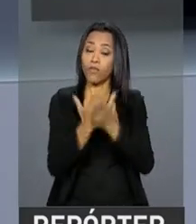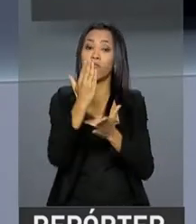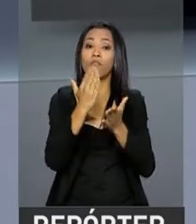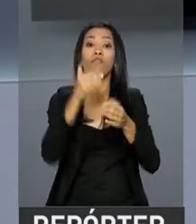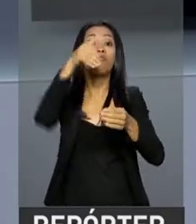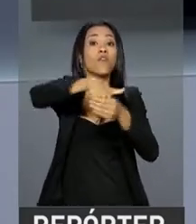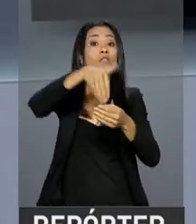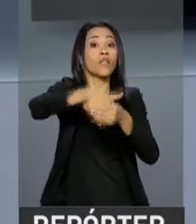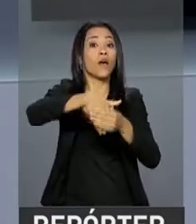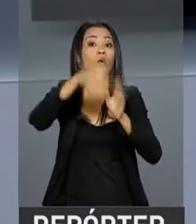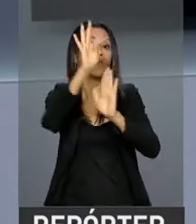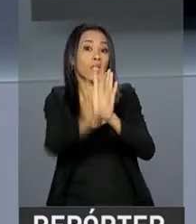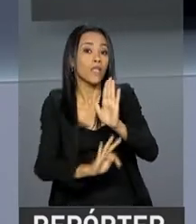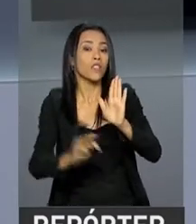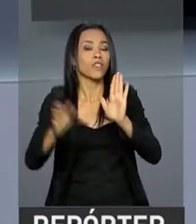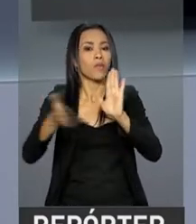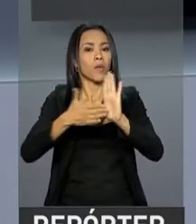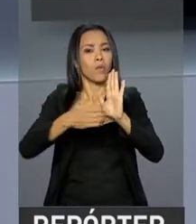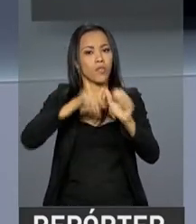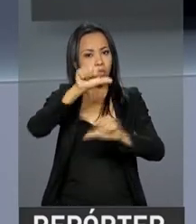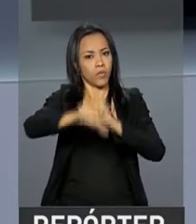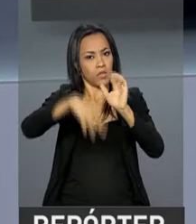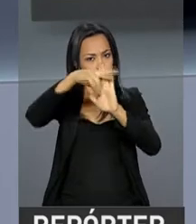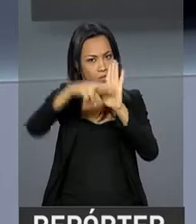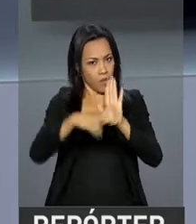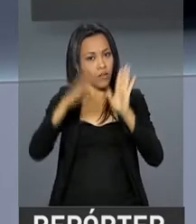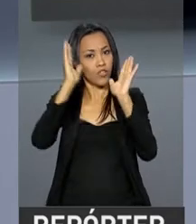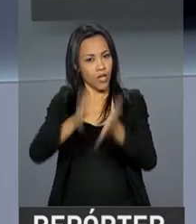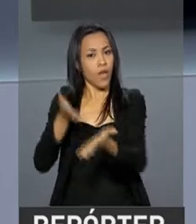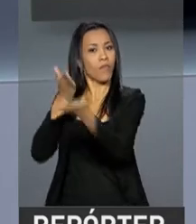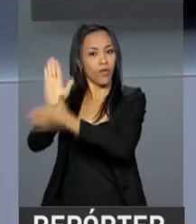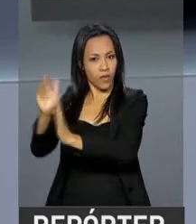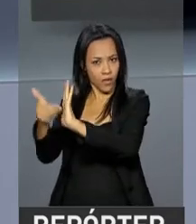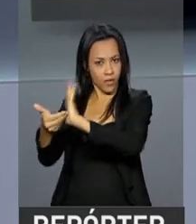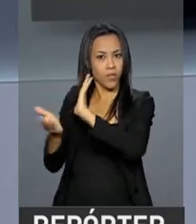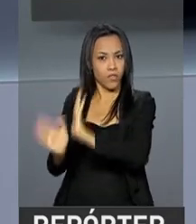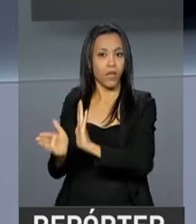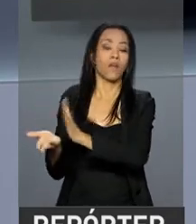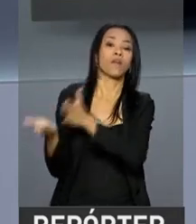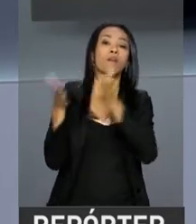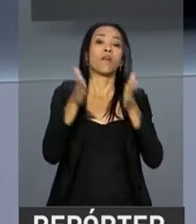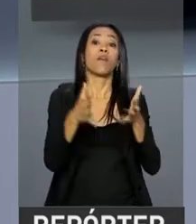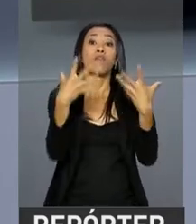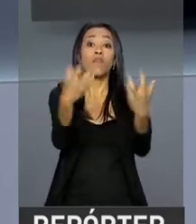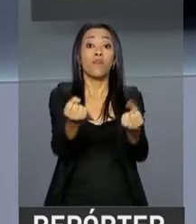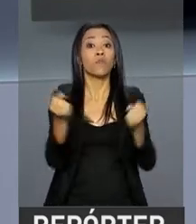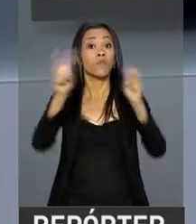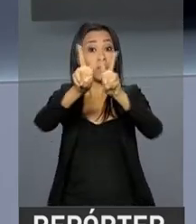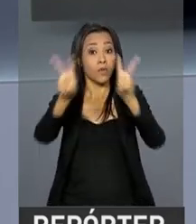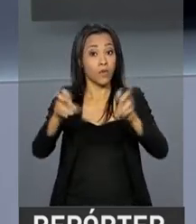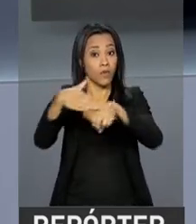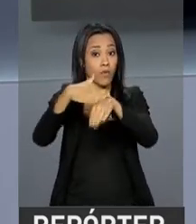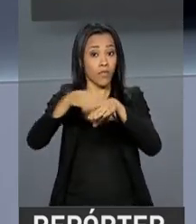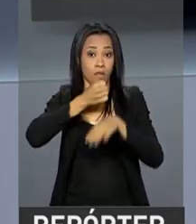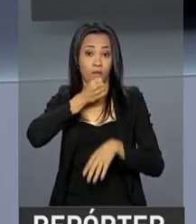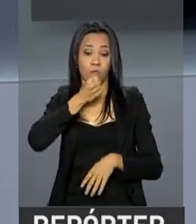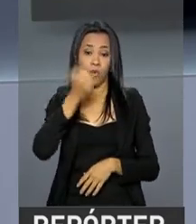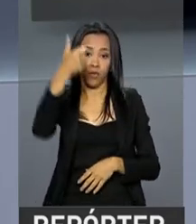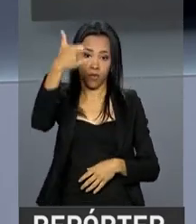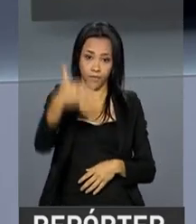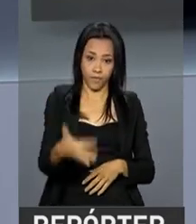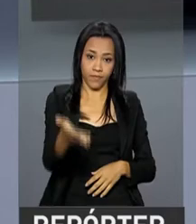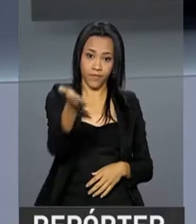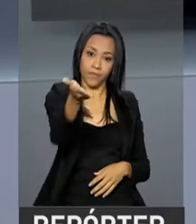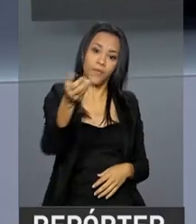reforma trabalhista, já aprovado pela Câmara dos Deputados. Vamos conversar, então, ao vivo sobre esse assunto com a repórter Gabriela